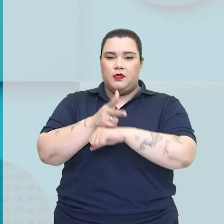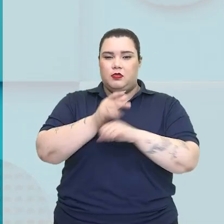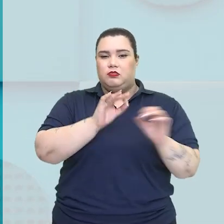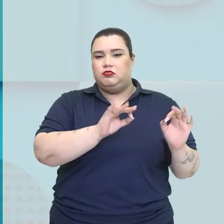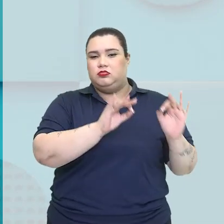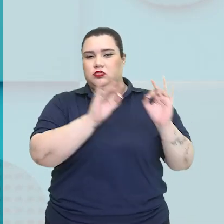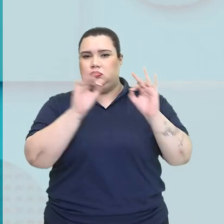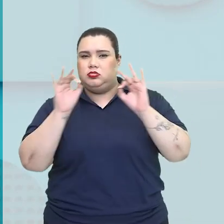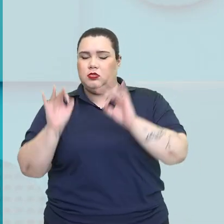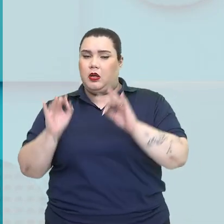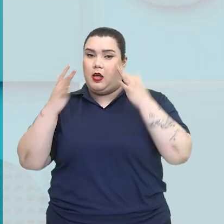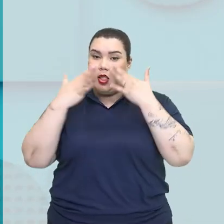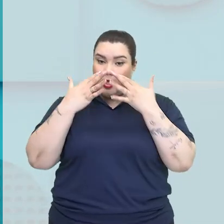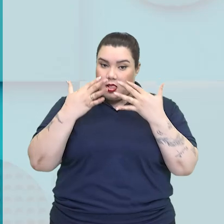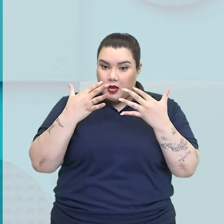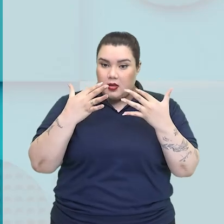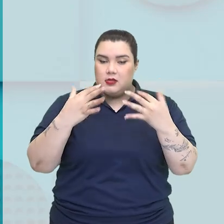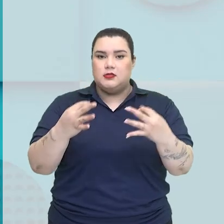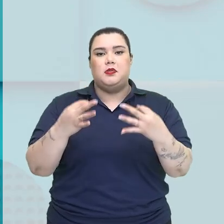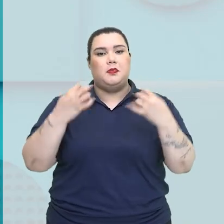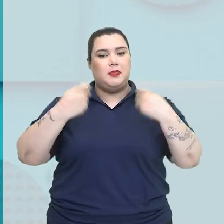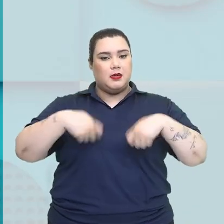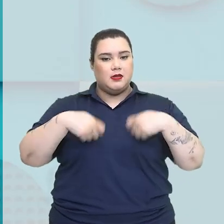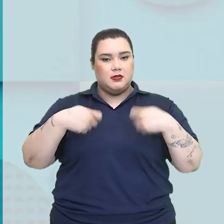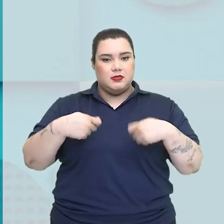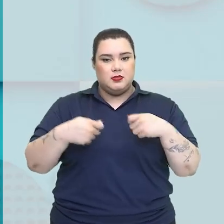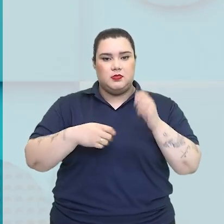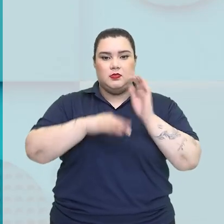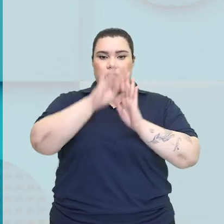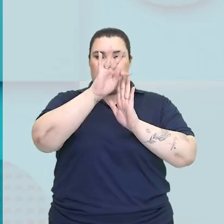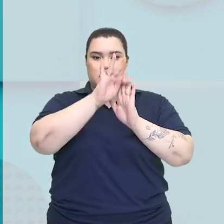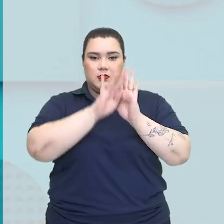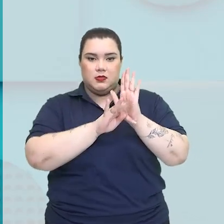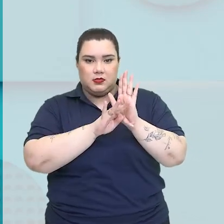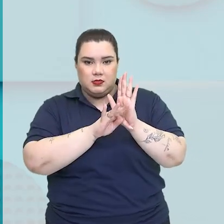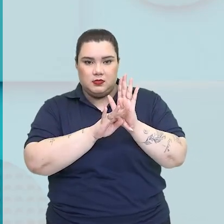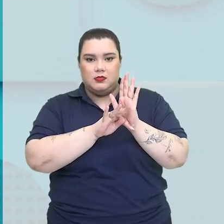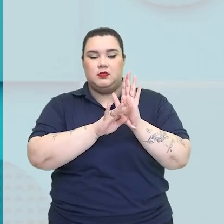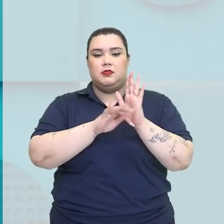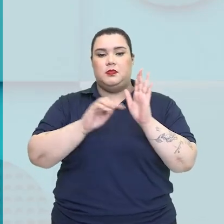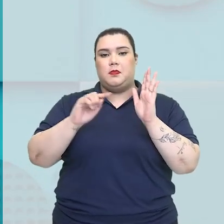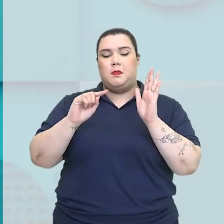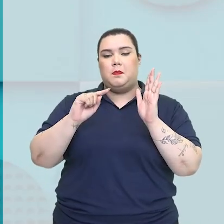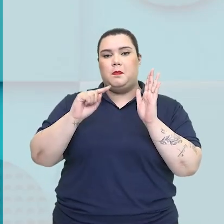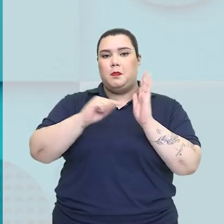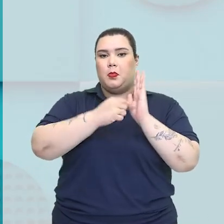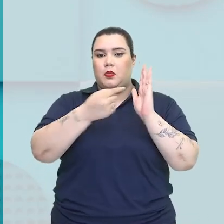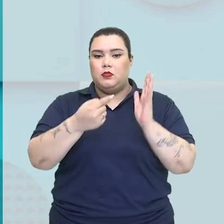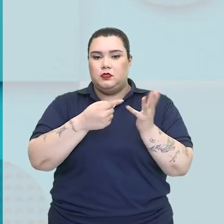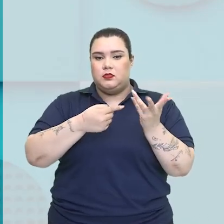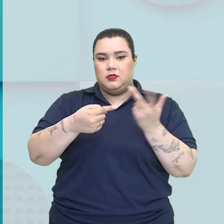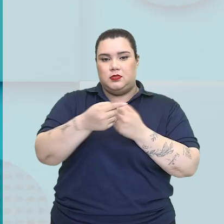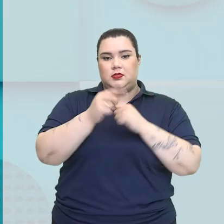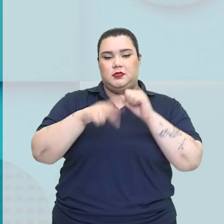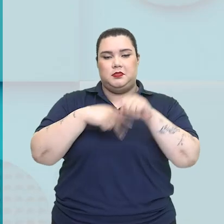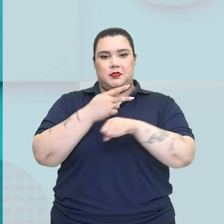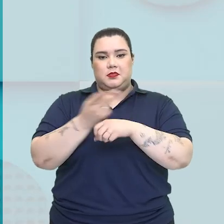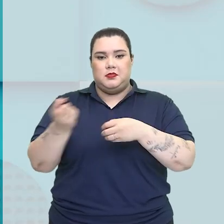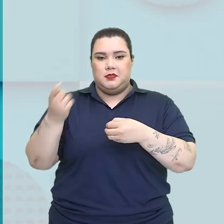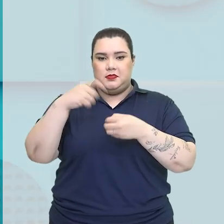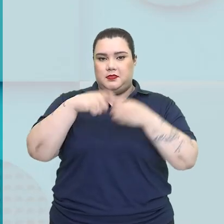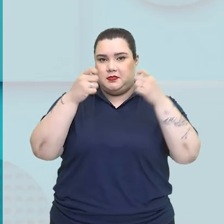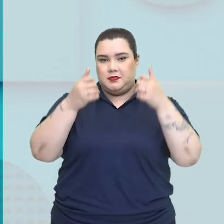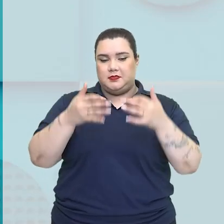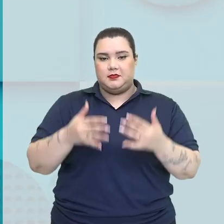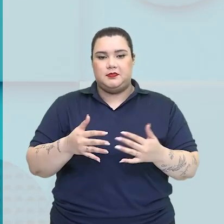Você presta bastante atenção no texto, na pontuação e depois a gente volta para falar